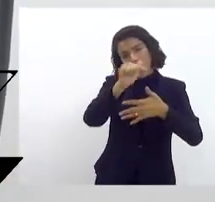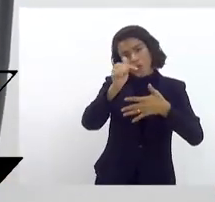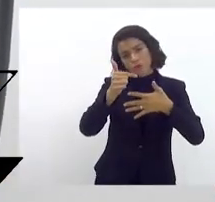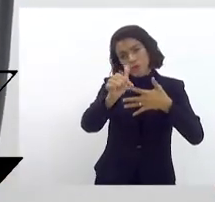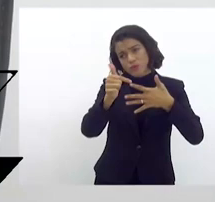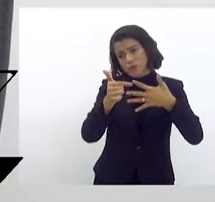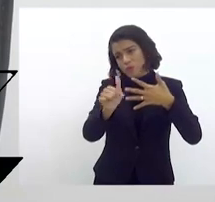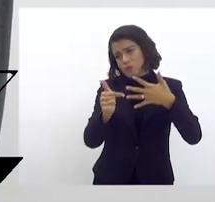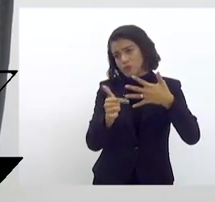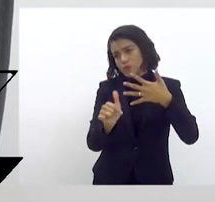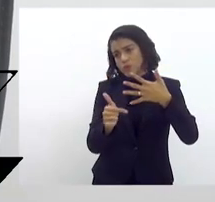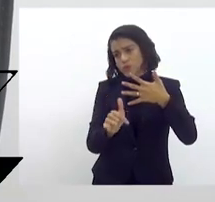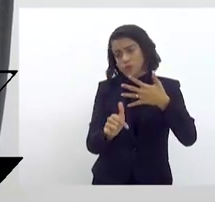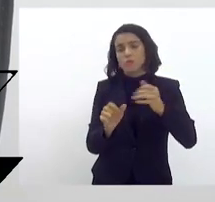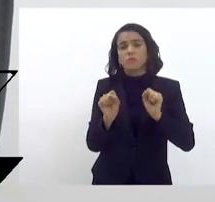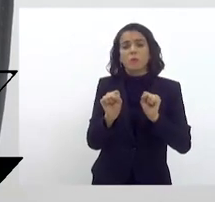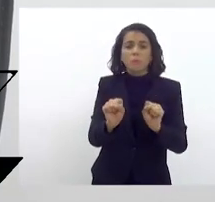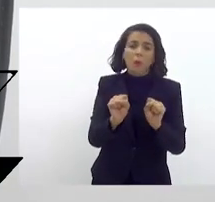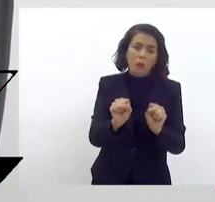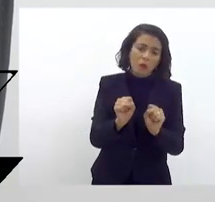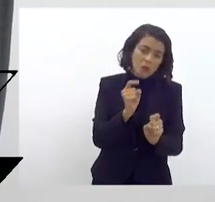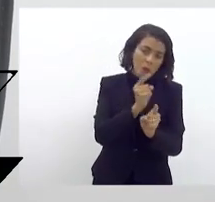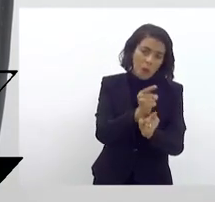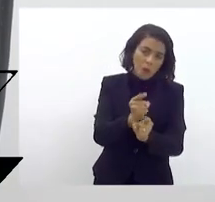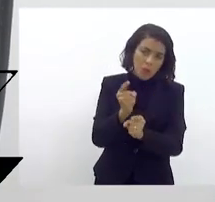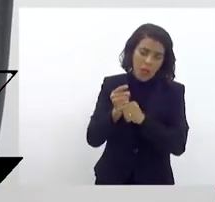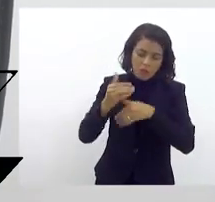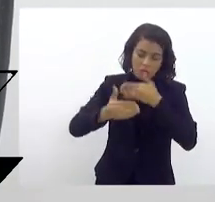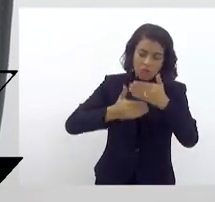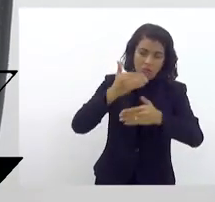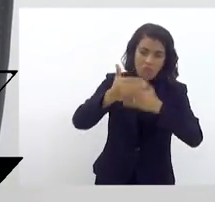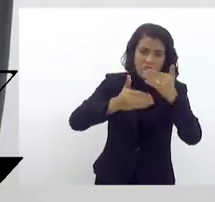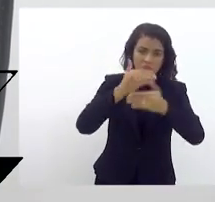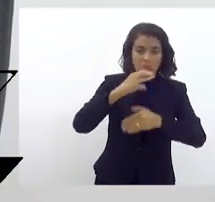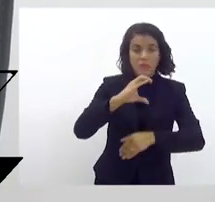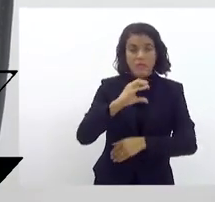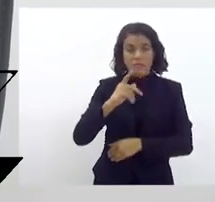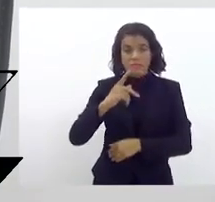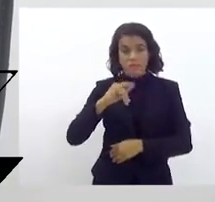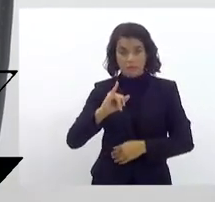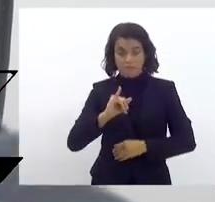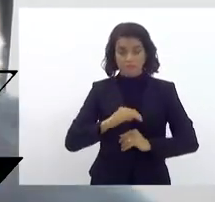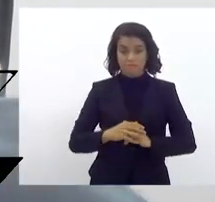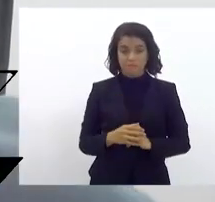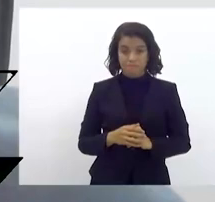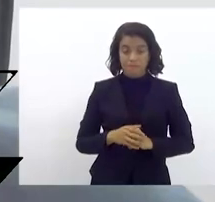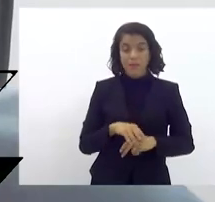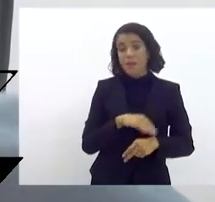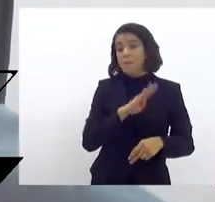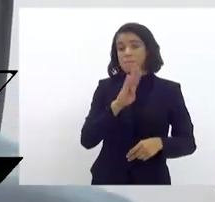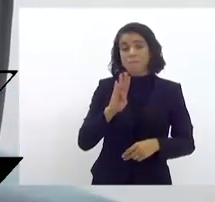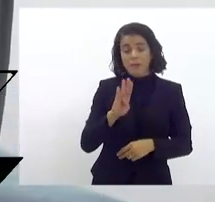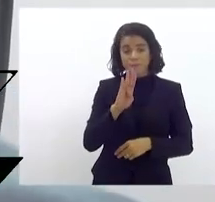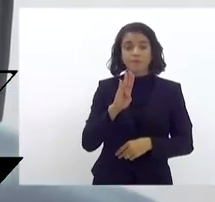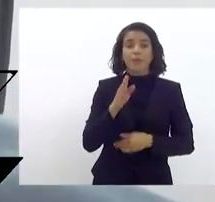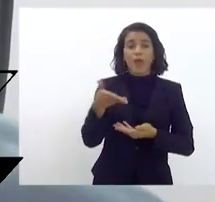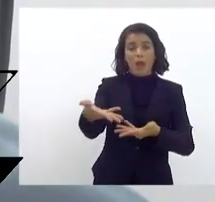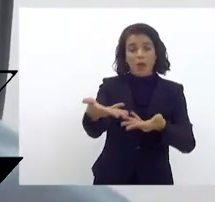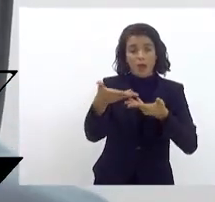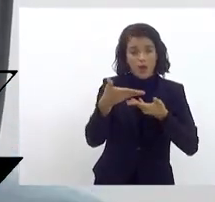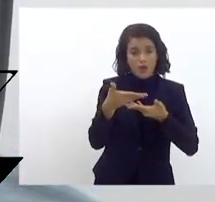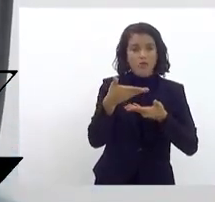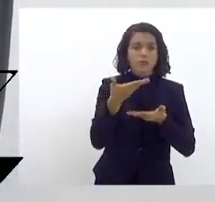possam ser identificados ao longo do andamento da CPI b a convocação de